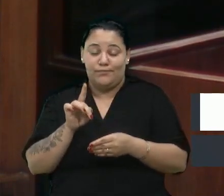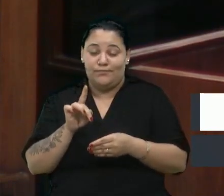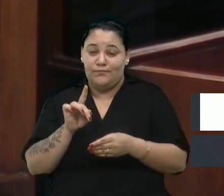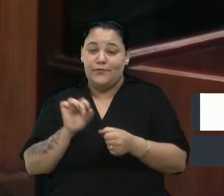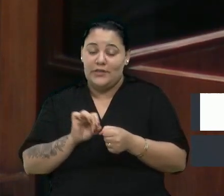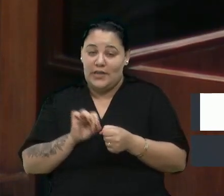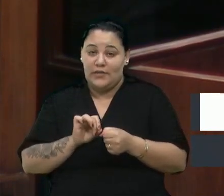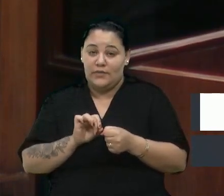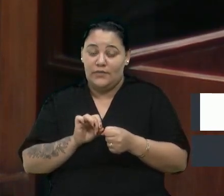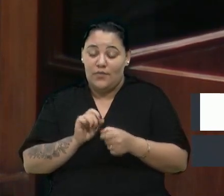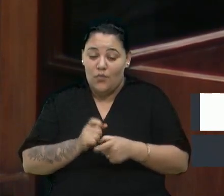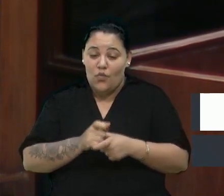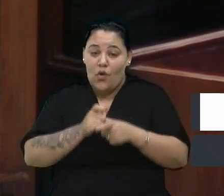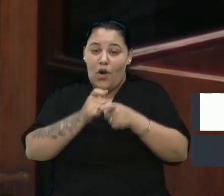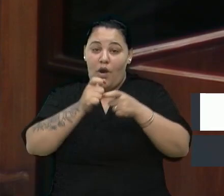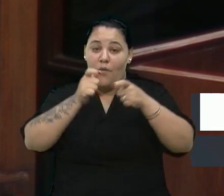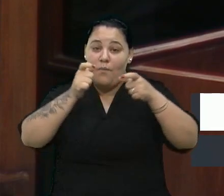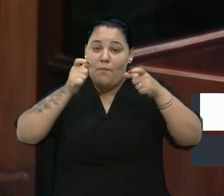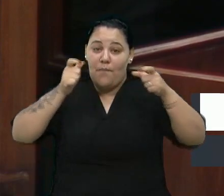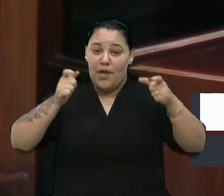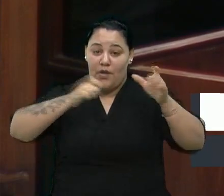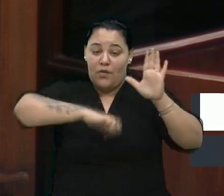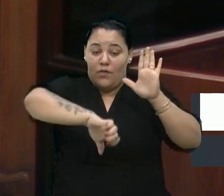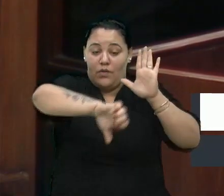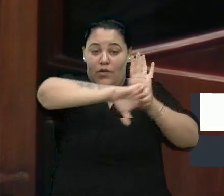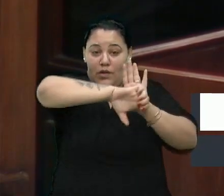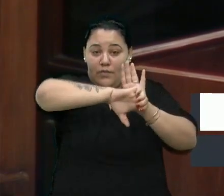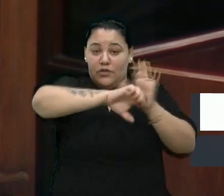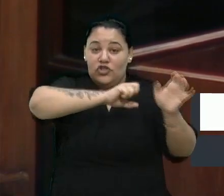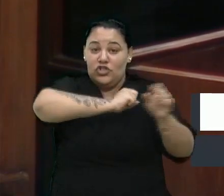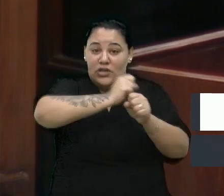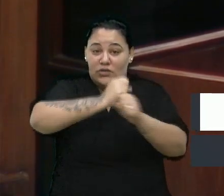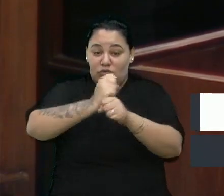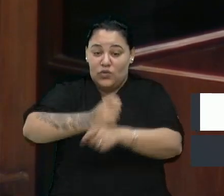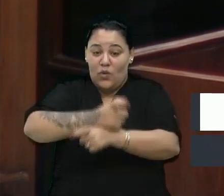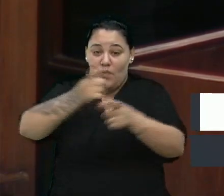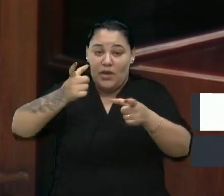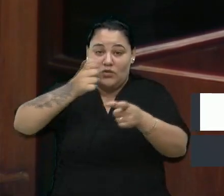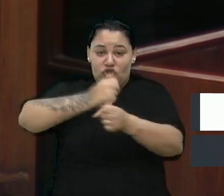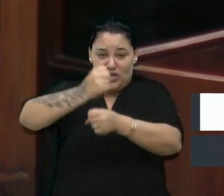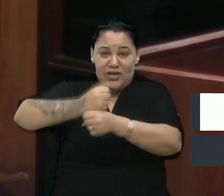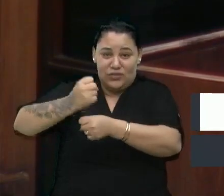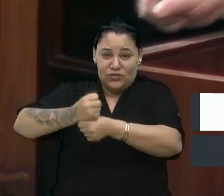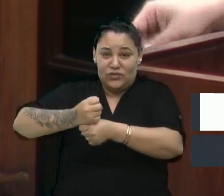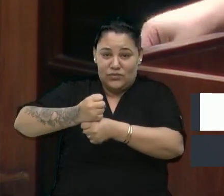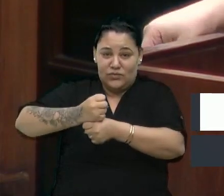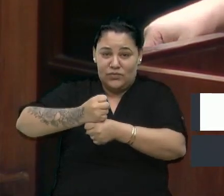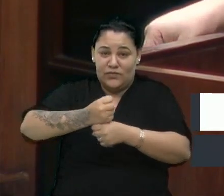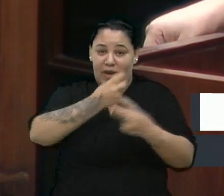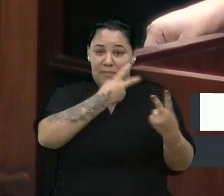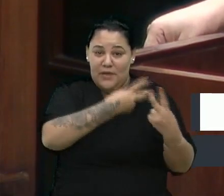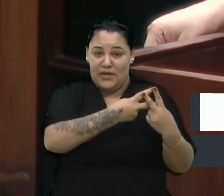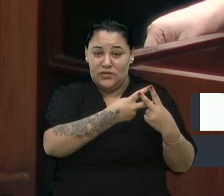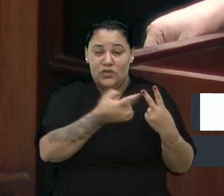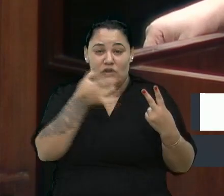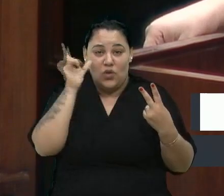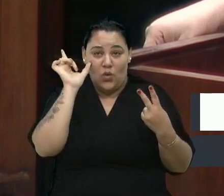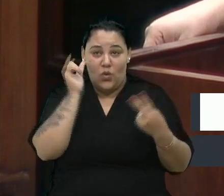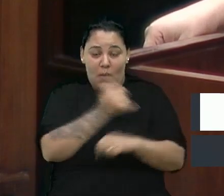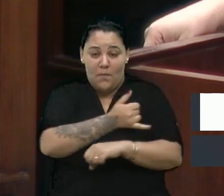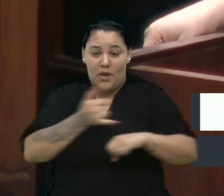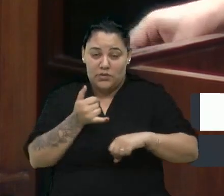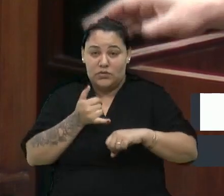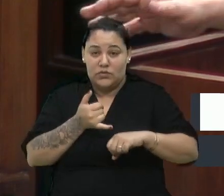de pena para bandido, para ladrão, vereador Luiz, tá? Que ontem passou na Câmara dos